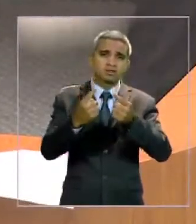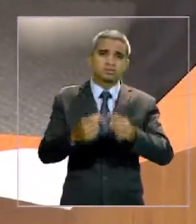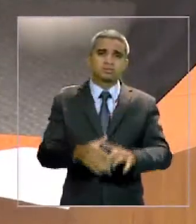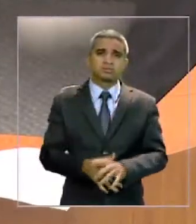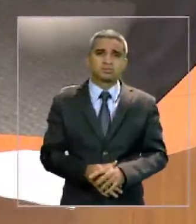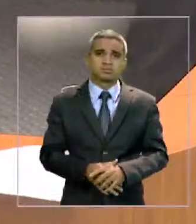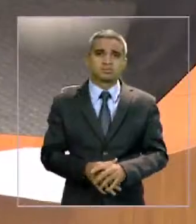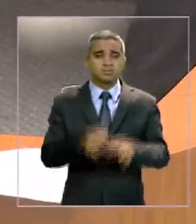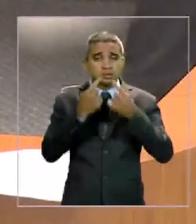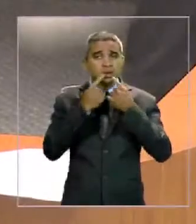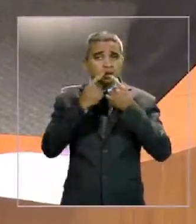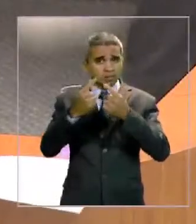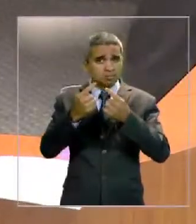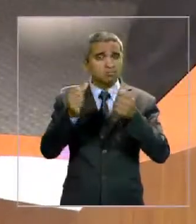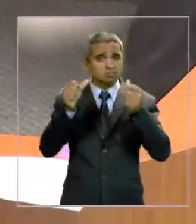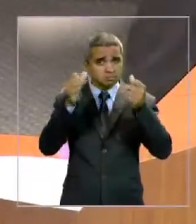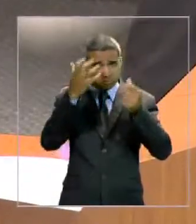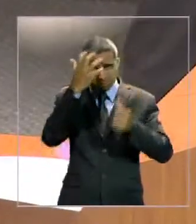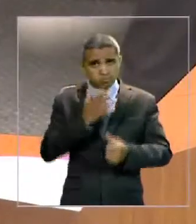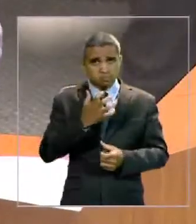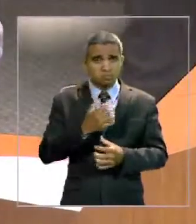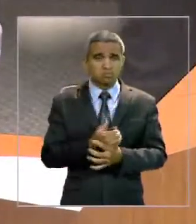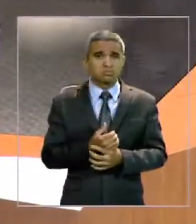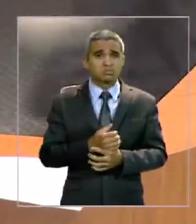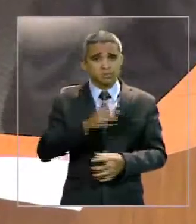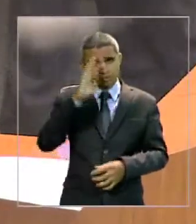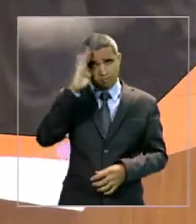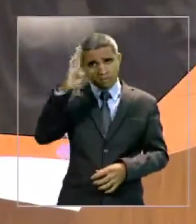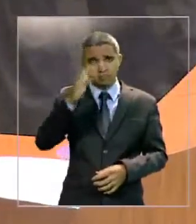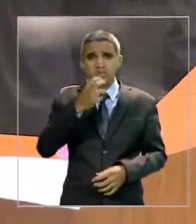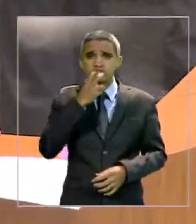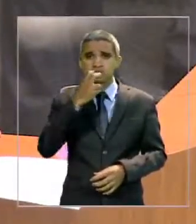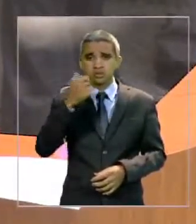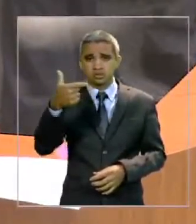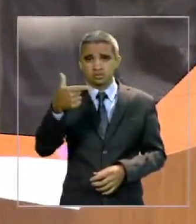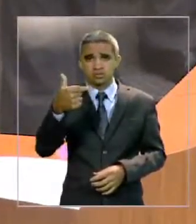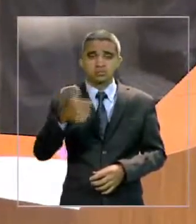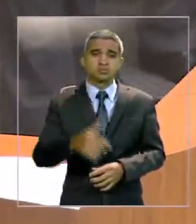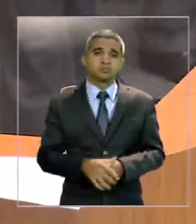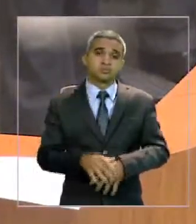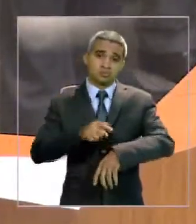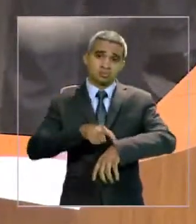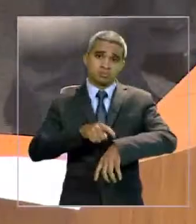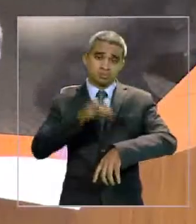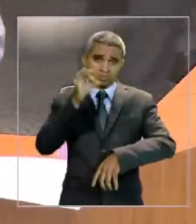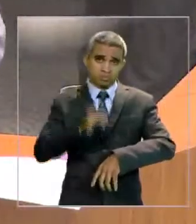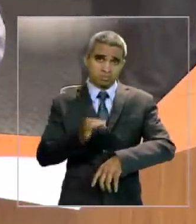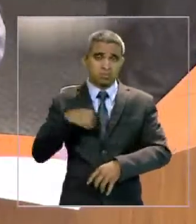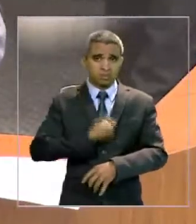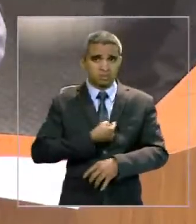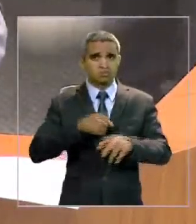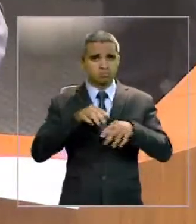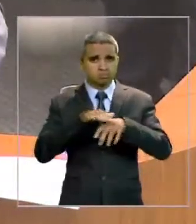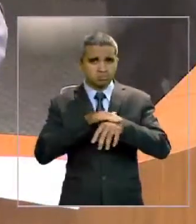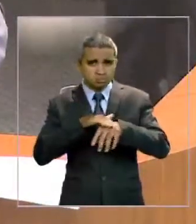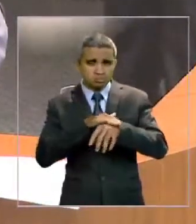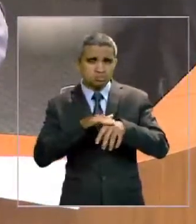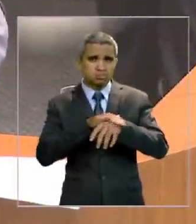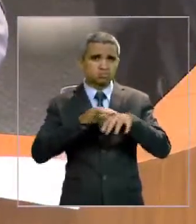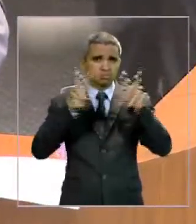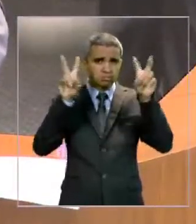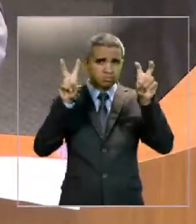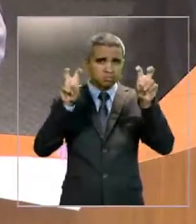ruas. E o segundo, que é um caso de saúde pública. Então, a atenção que o poder público tem que ter com a saúde pública. A atenção